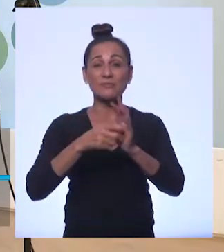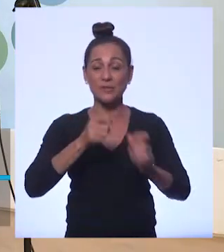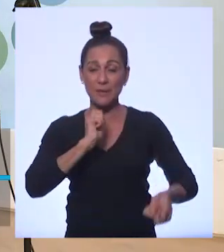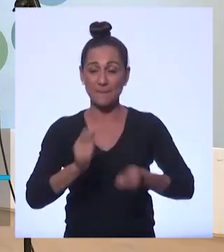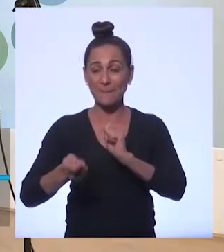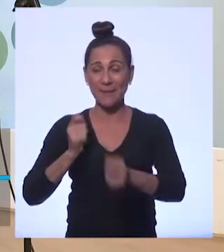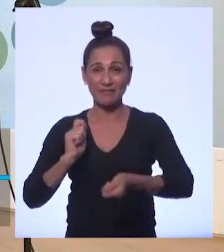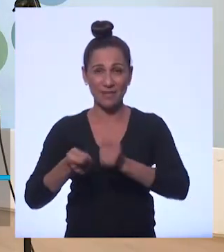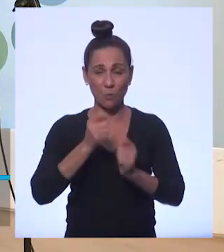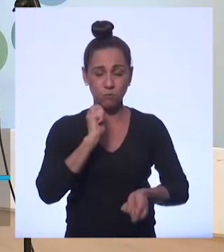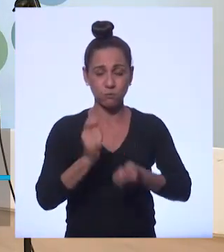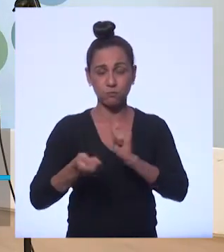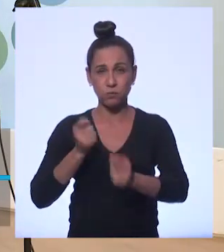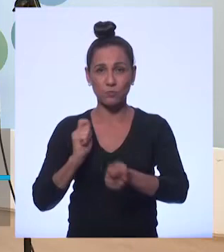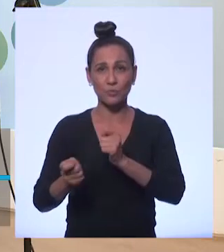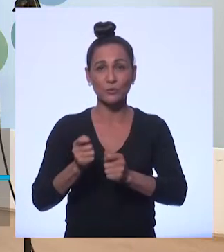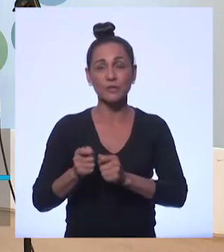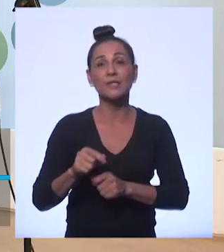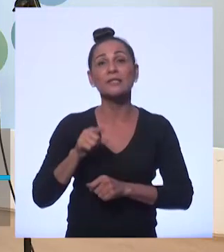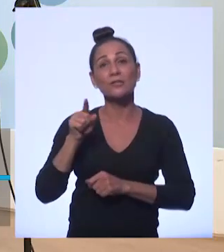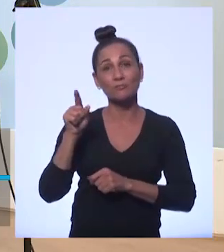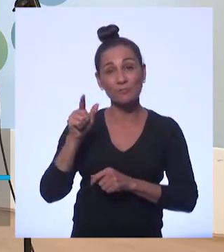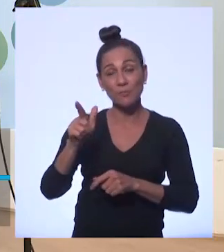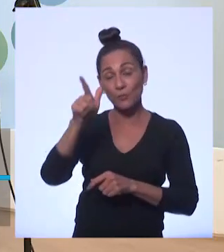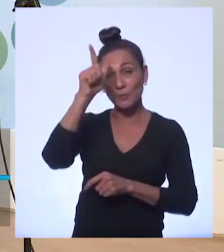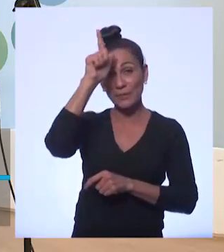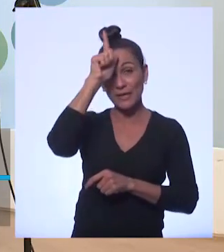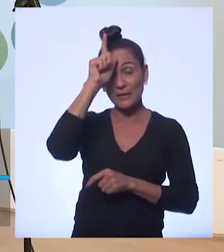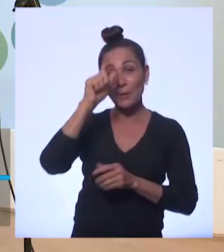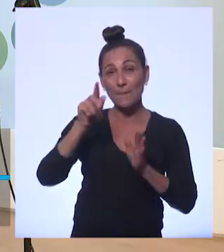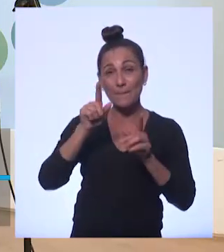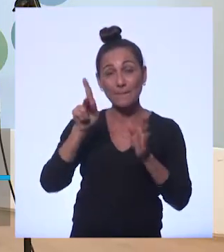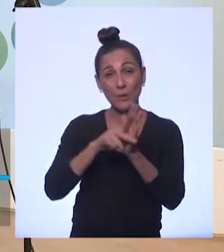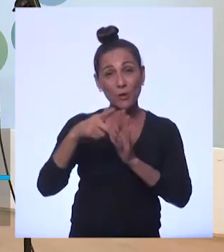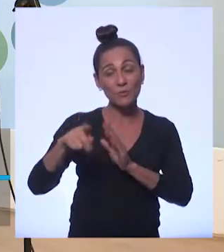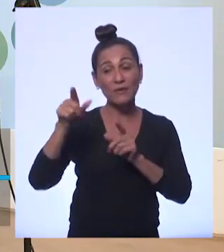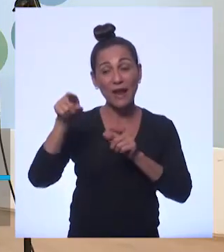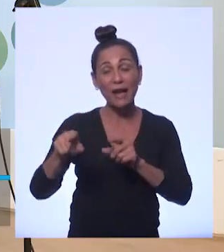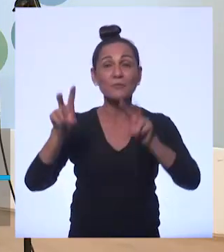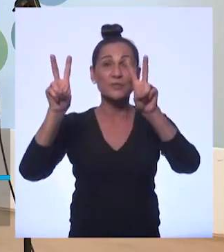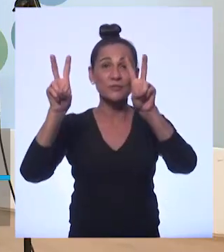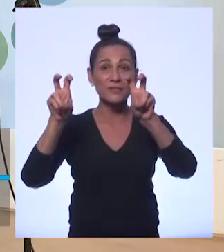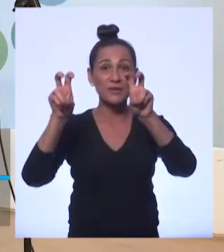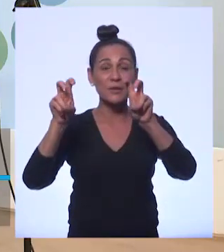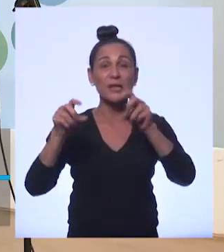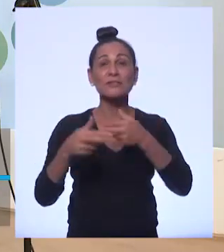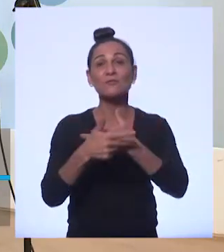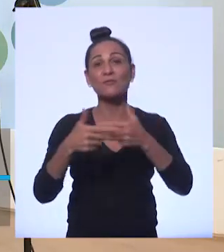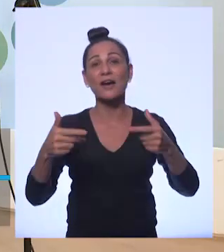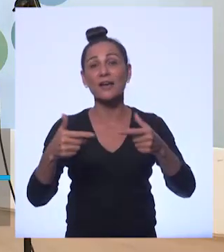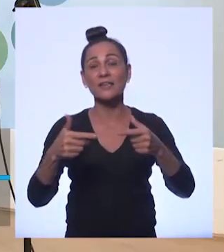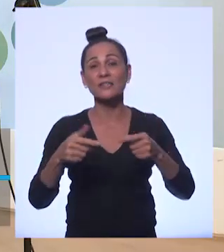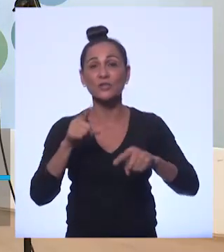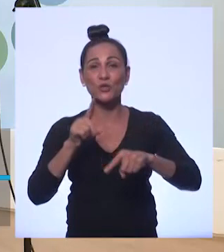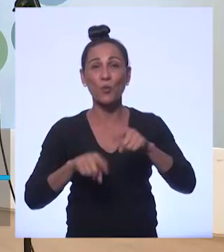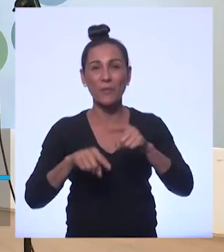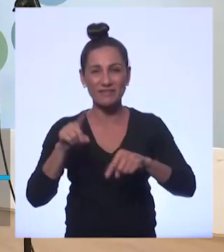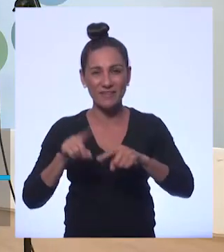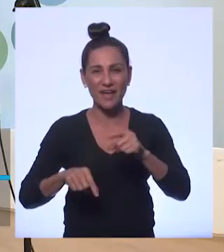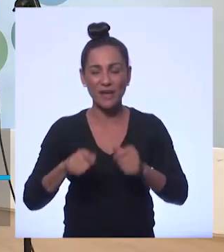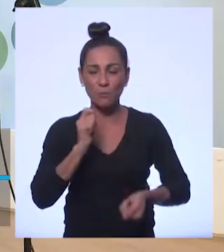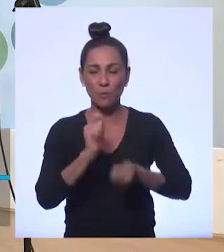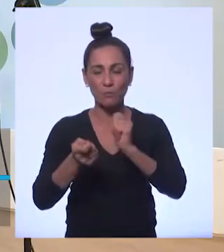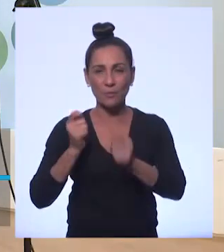a bateria em alemão é coisa de bater. Por isso que o título da aula é coisa de bater. Então está respondida aí. É